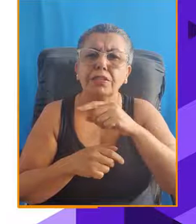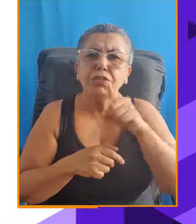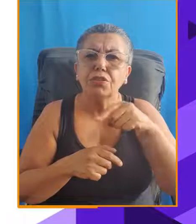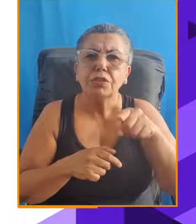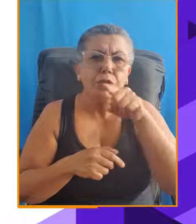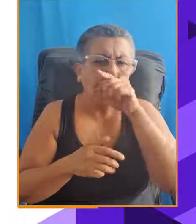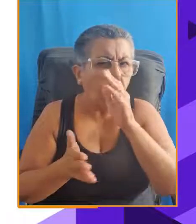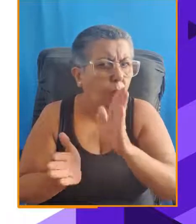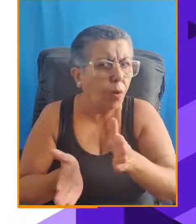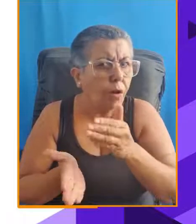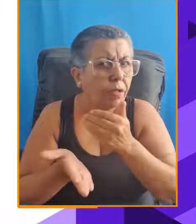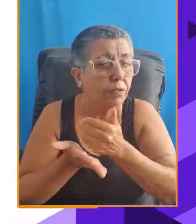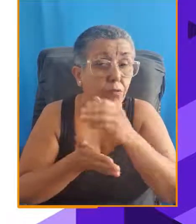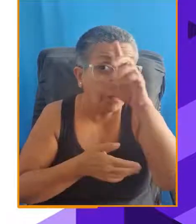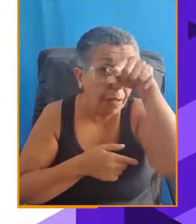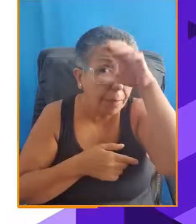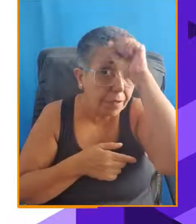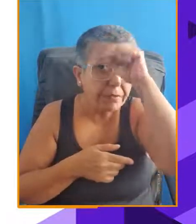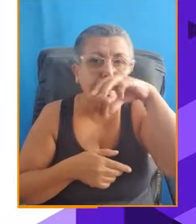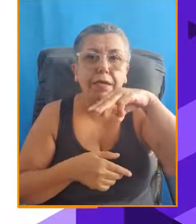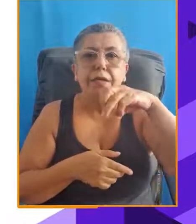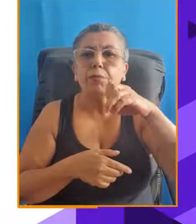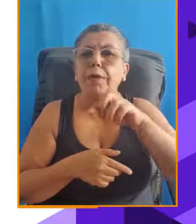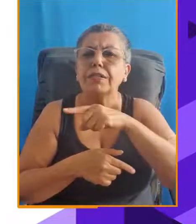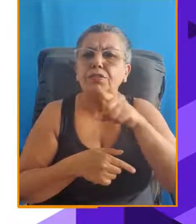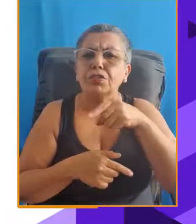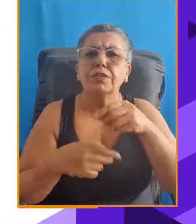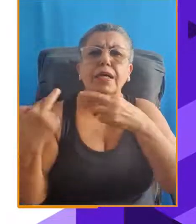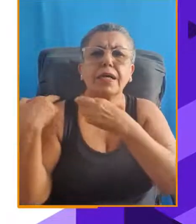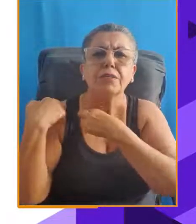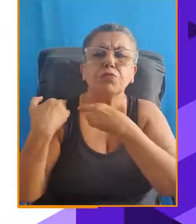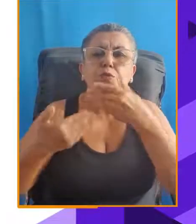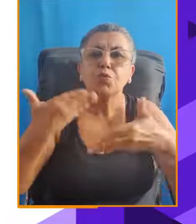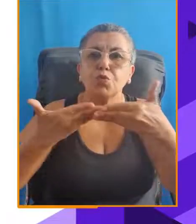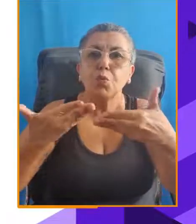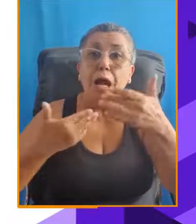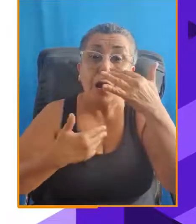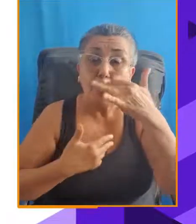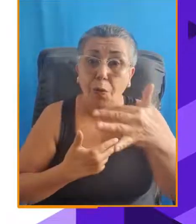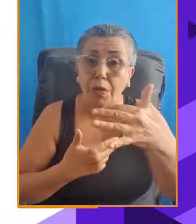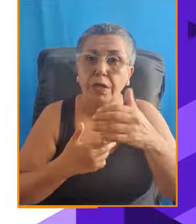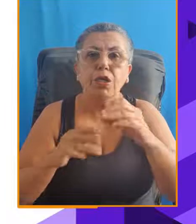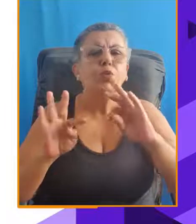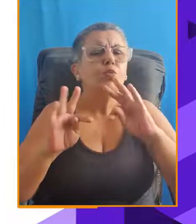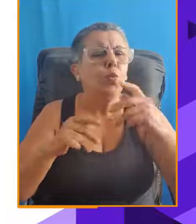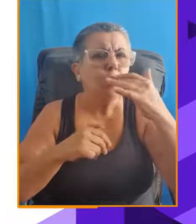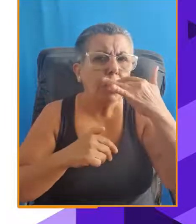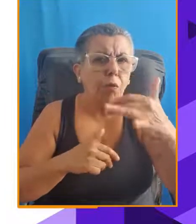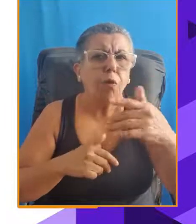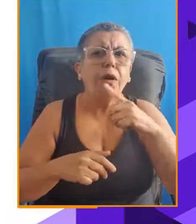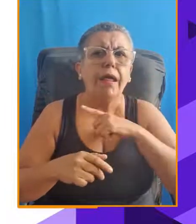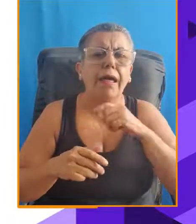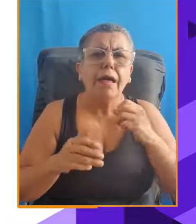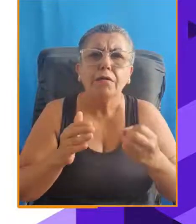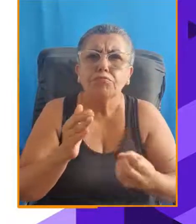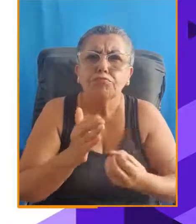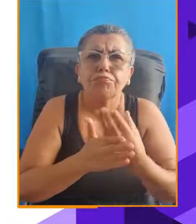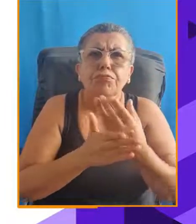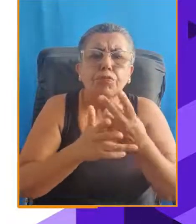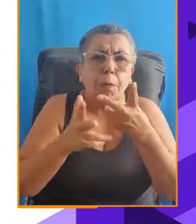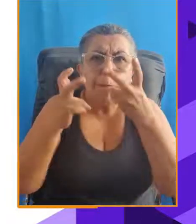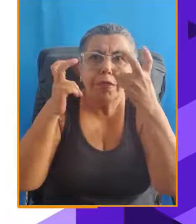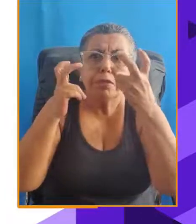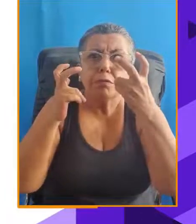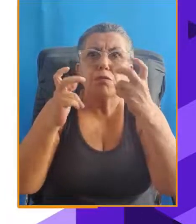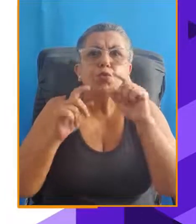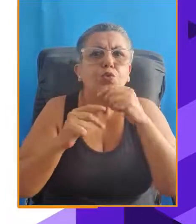agora tu vais aprender que o matiz é responsável por estimular a cor e que toda cor é o resultado da